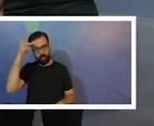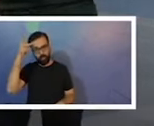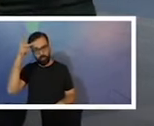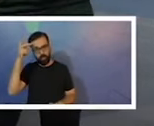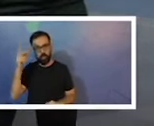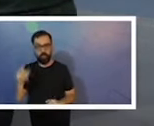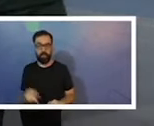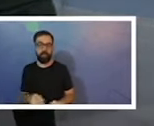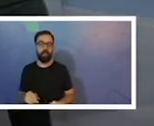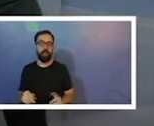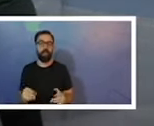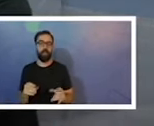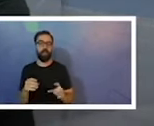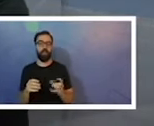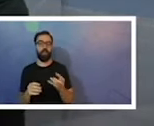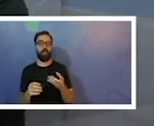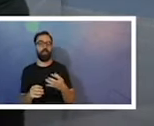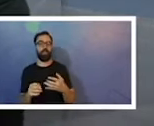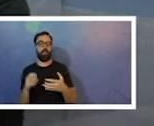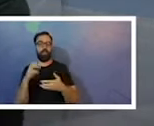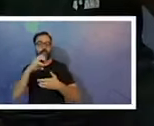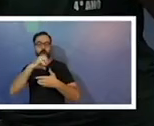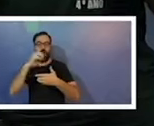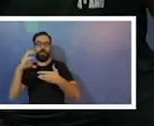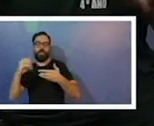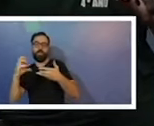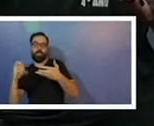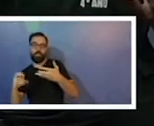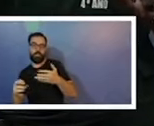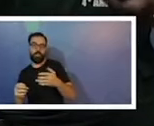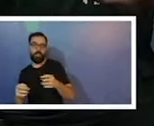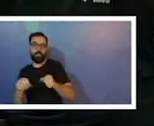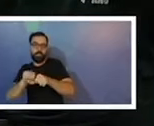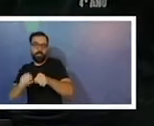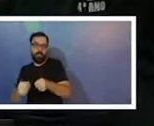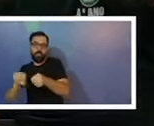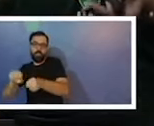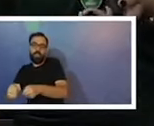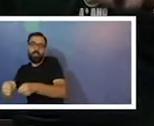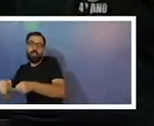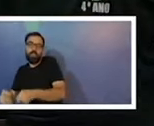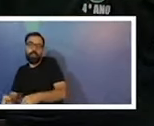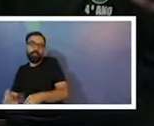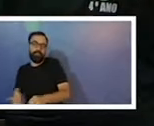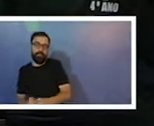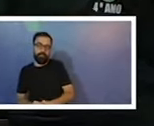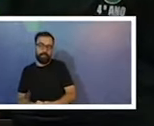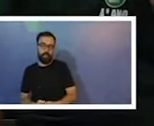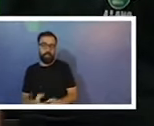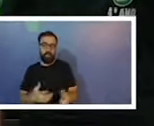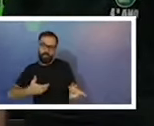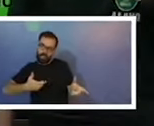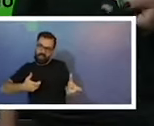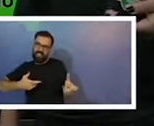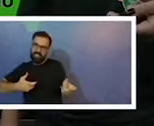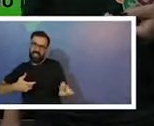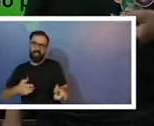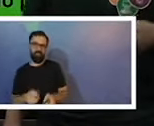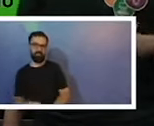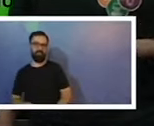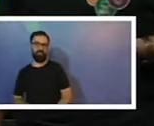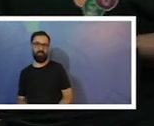cadeias alimentares? Olha aí uma pergunta. O homem está acabando caça para vender, para ter de enfeite.